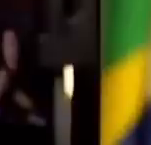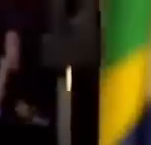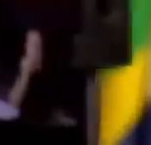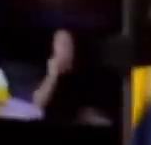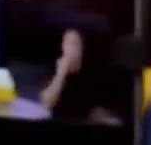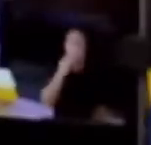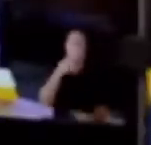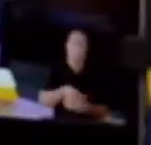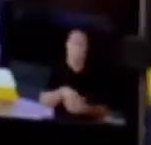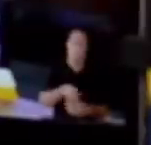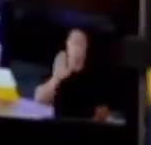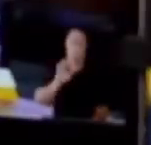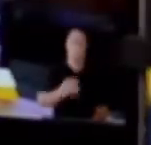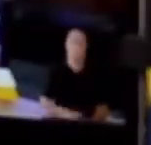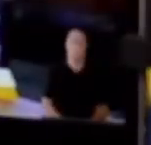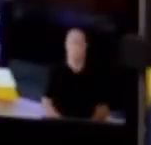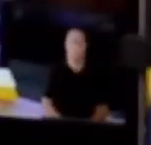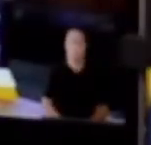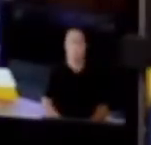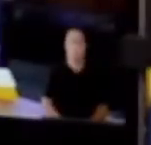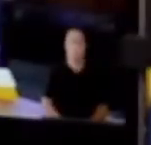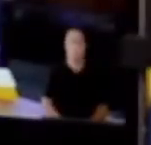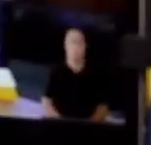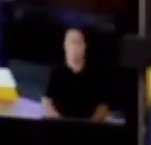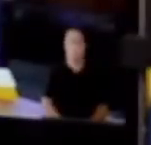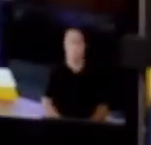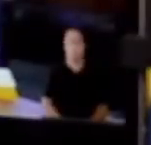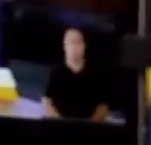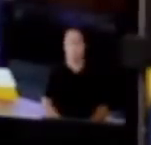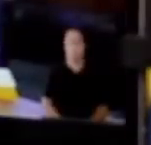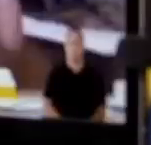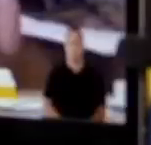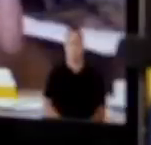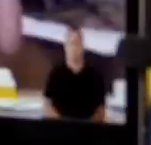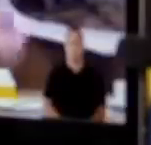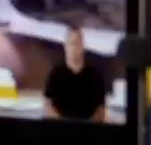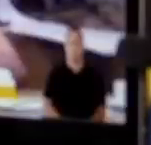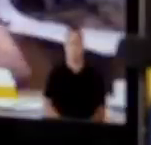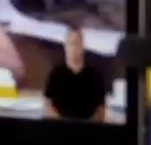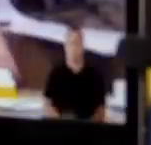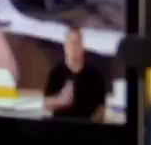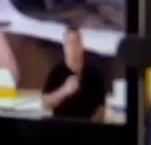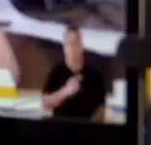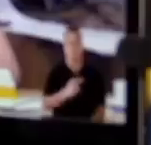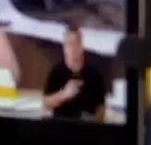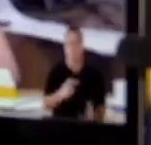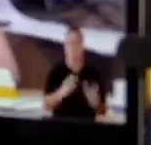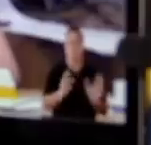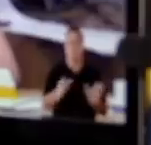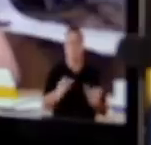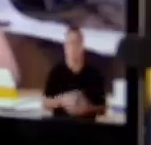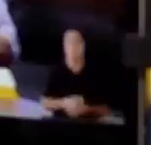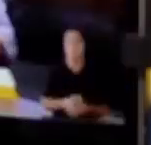antes mesmo sem leite você já imaginava que poderia o bolsonaro cair vocês teria uma pessoa de vocês lá não o embate já estava acontecendo né a cassação dele